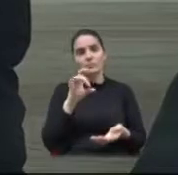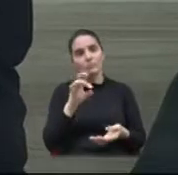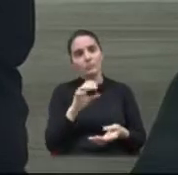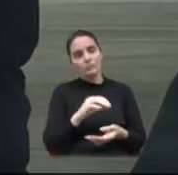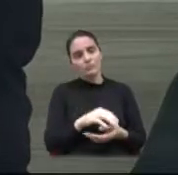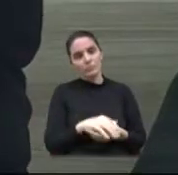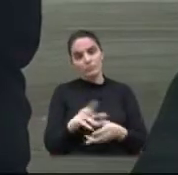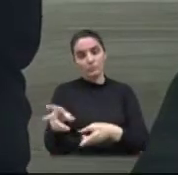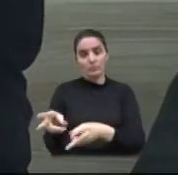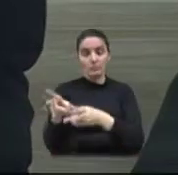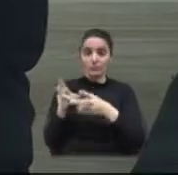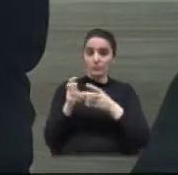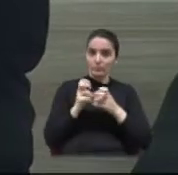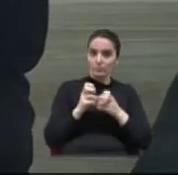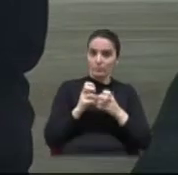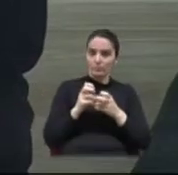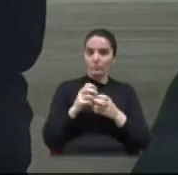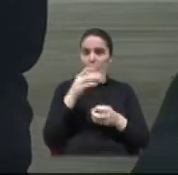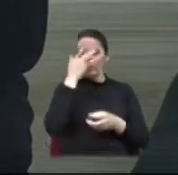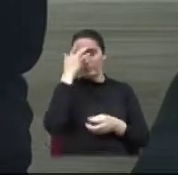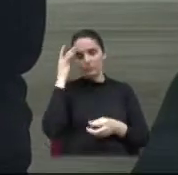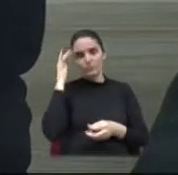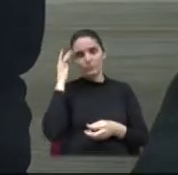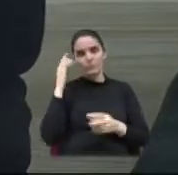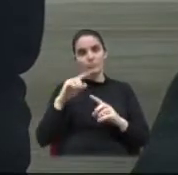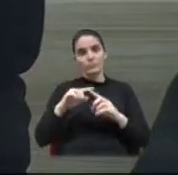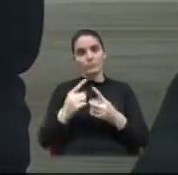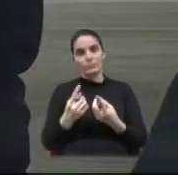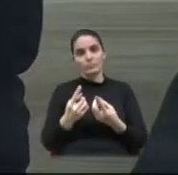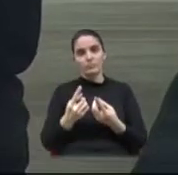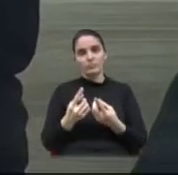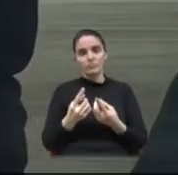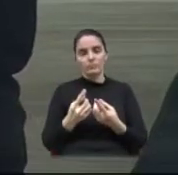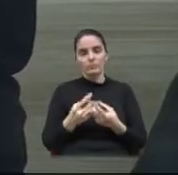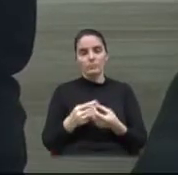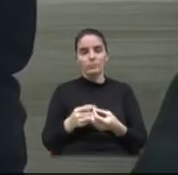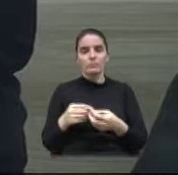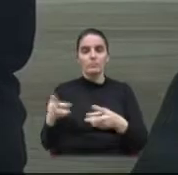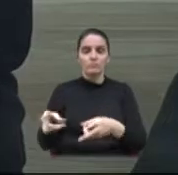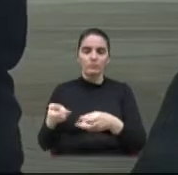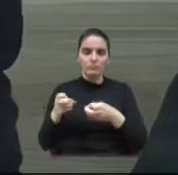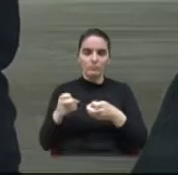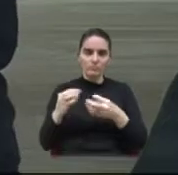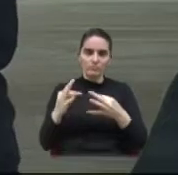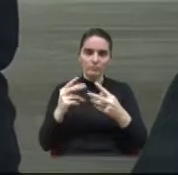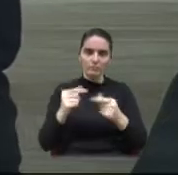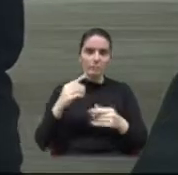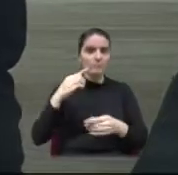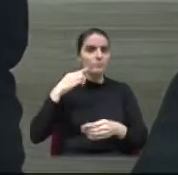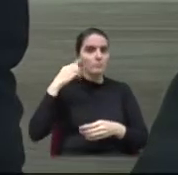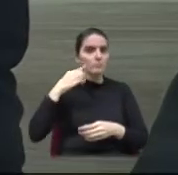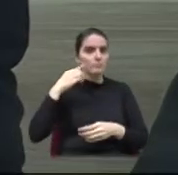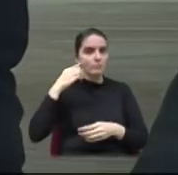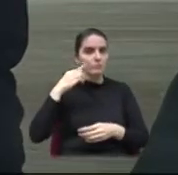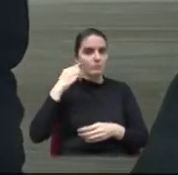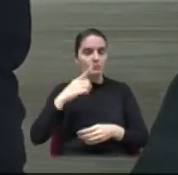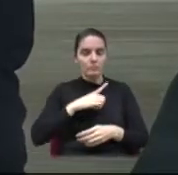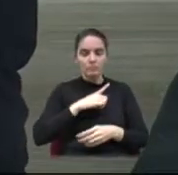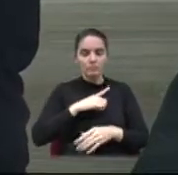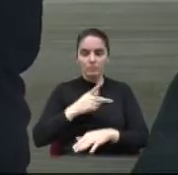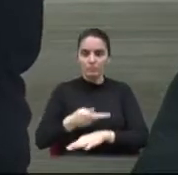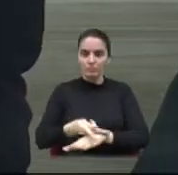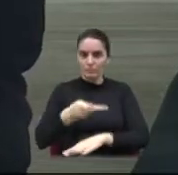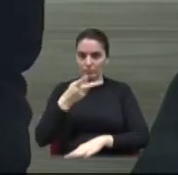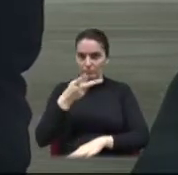reconhecimento a todos os advogados que passarão a receber o prêmio,